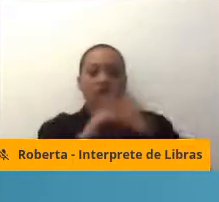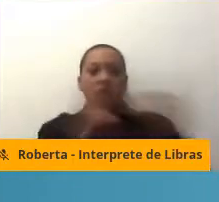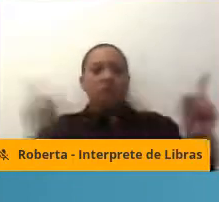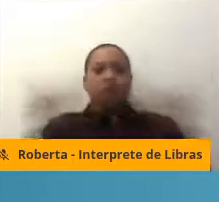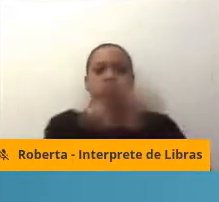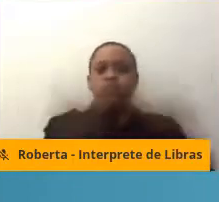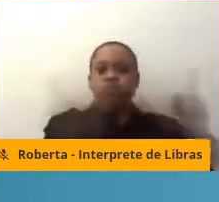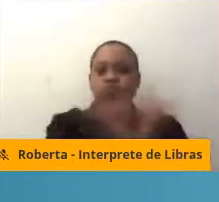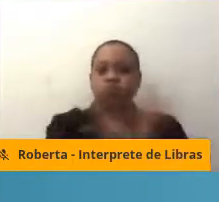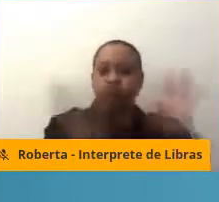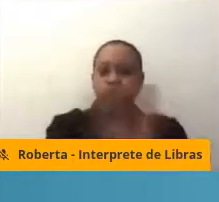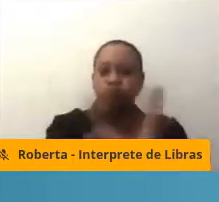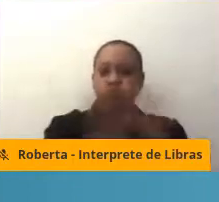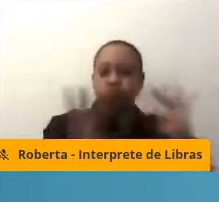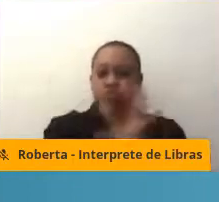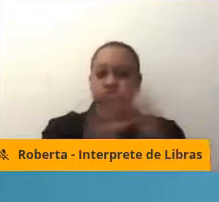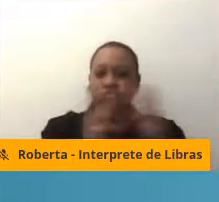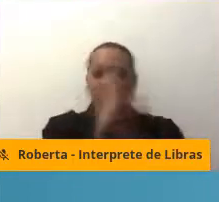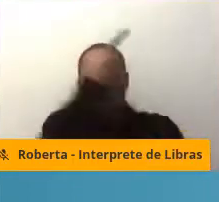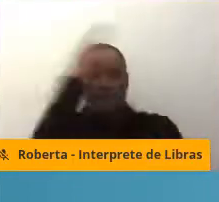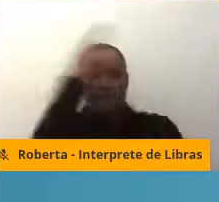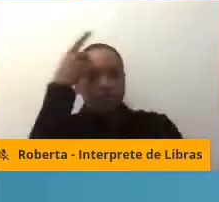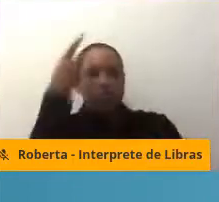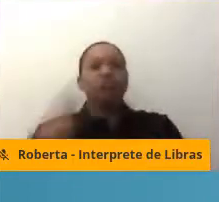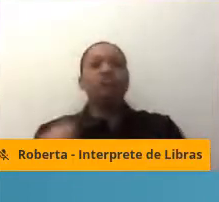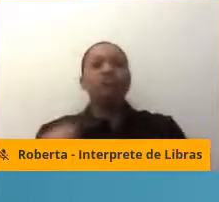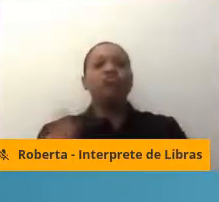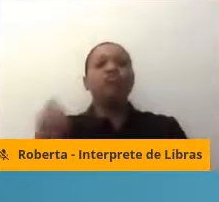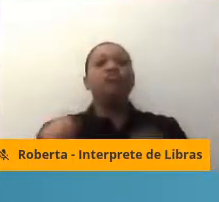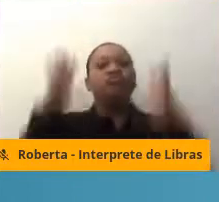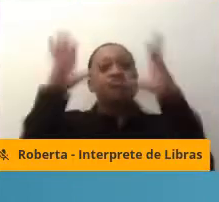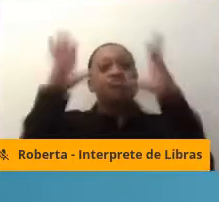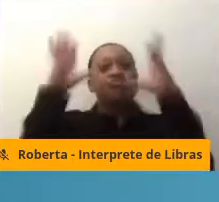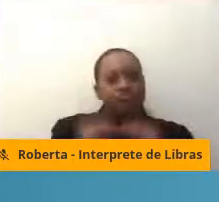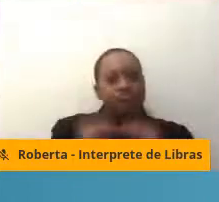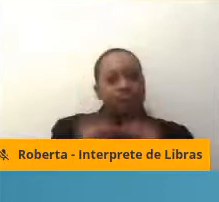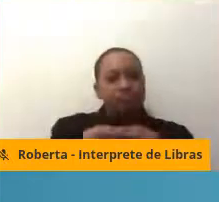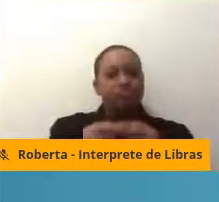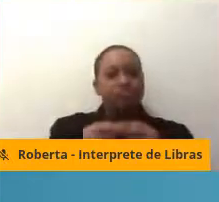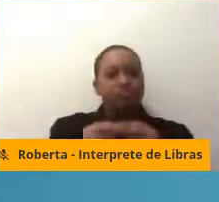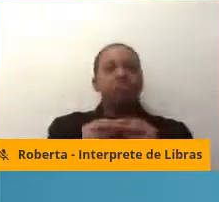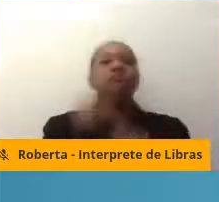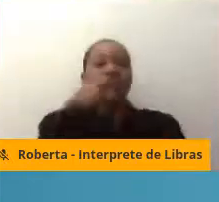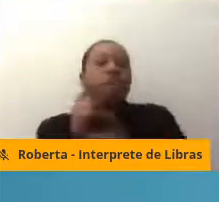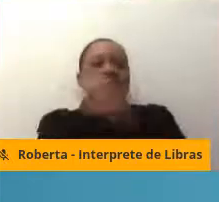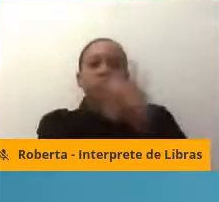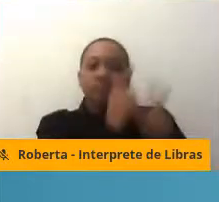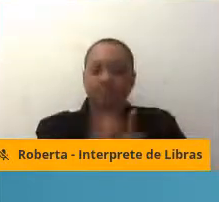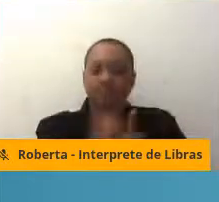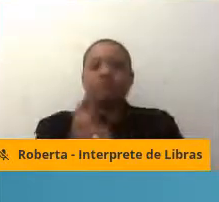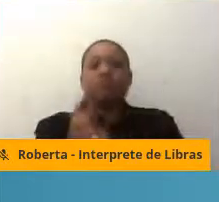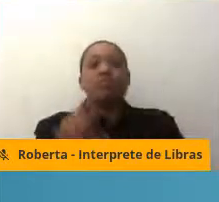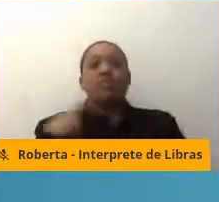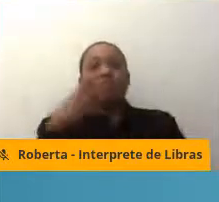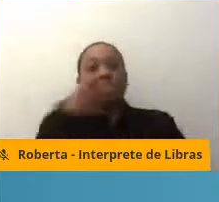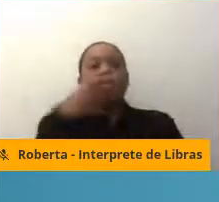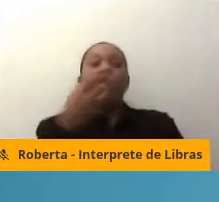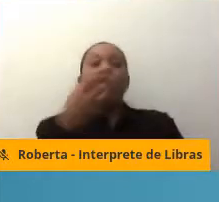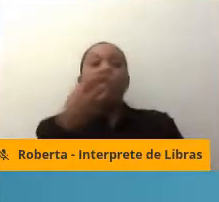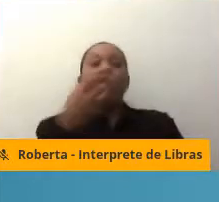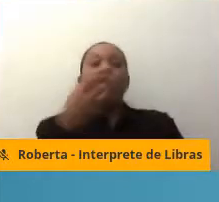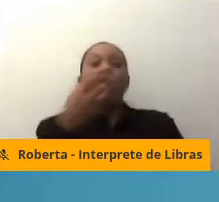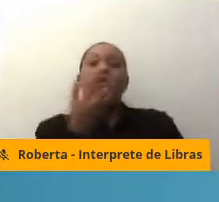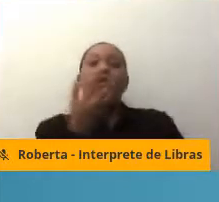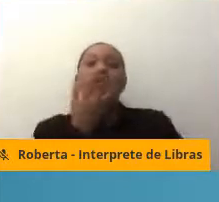disso, mas elas se encontram, e as bolinhas vermelhas, né, querem dizer